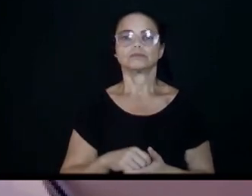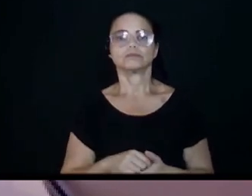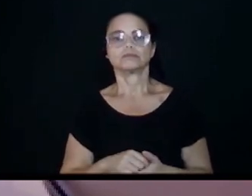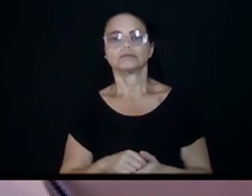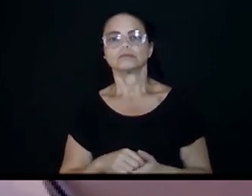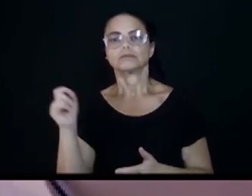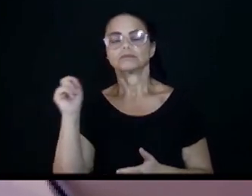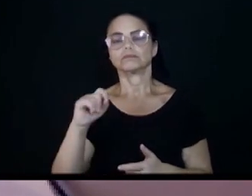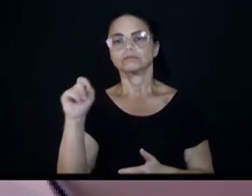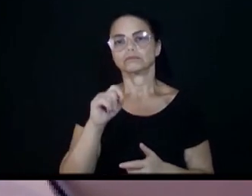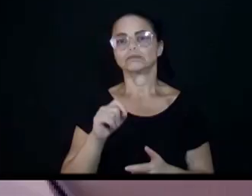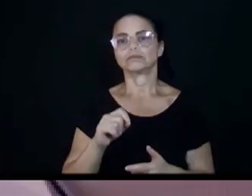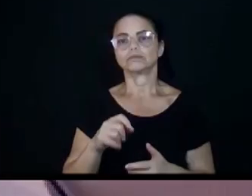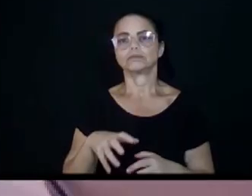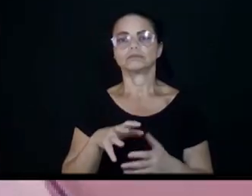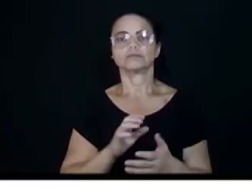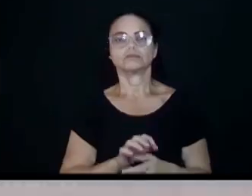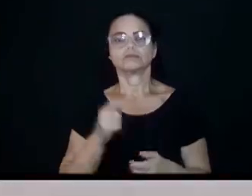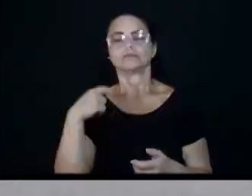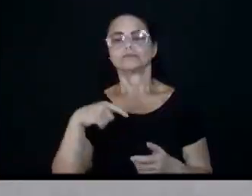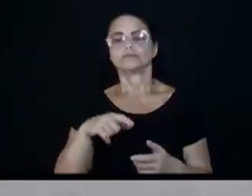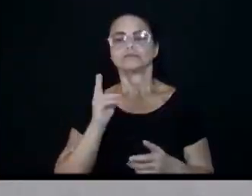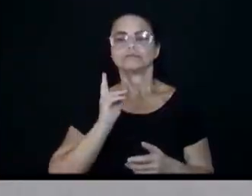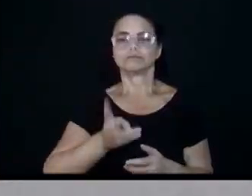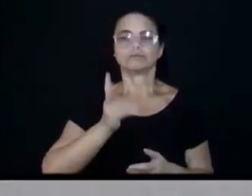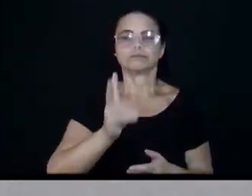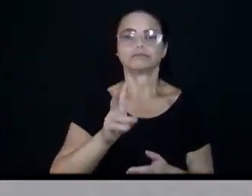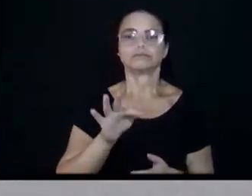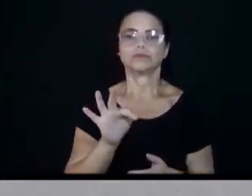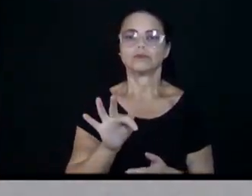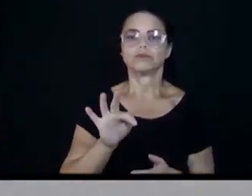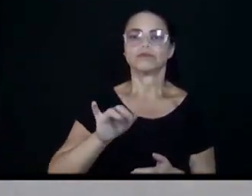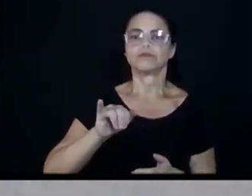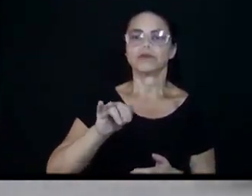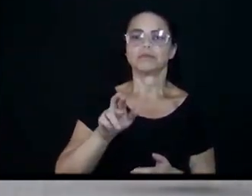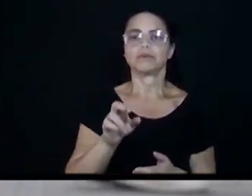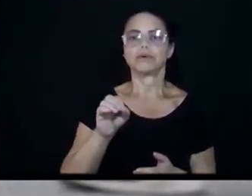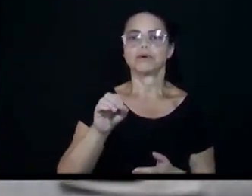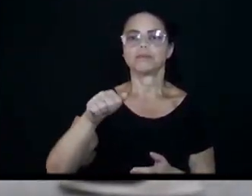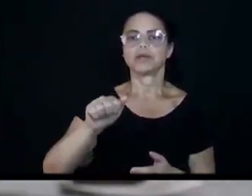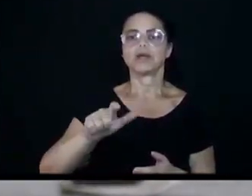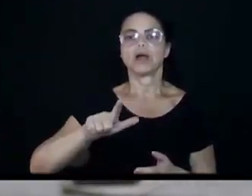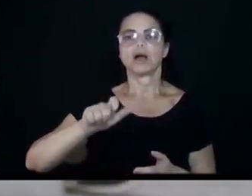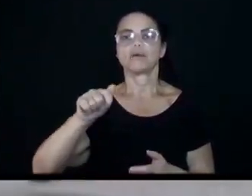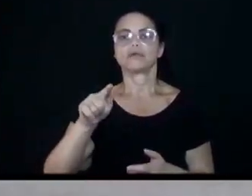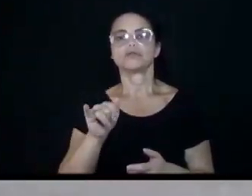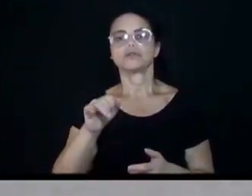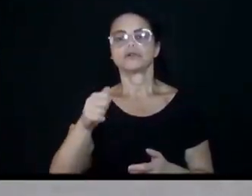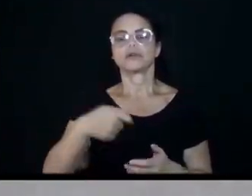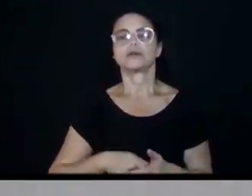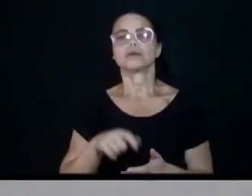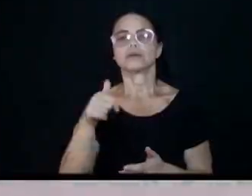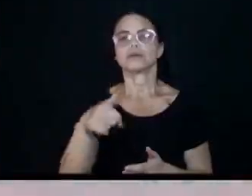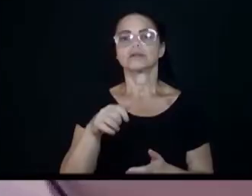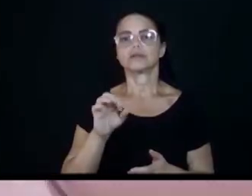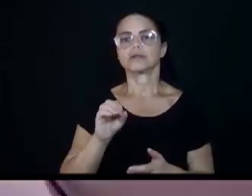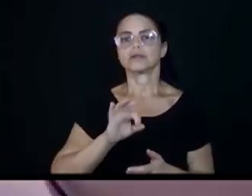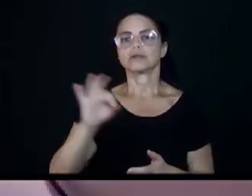incidência, a sua prevalência entre 3 a 5% da população, ou seja, é muita gente que